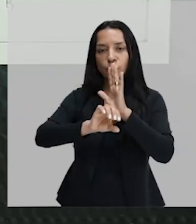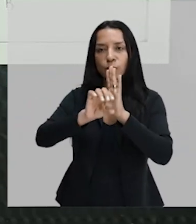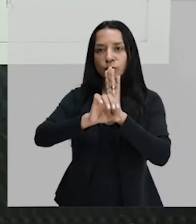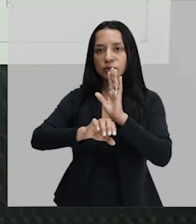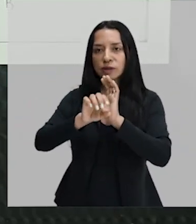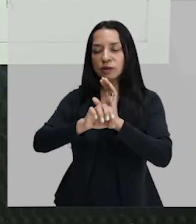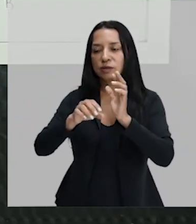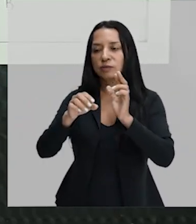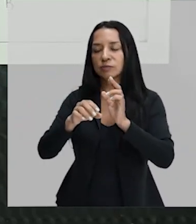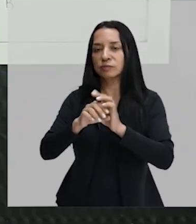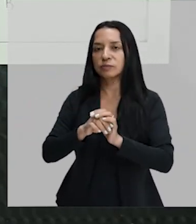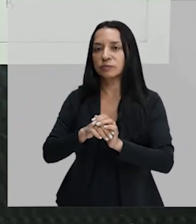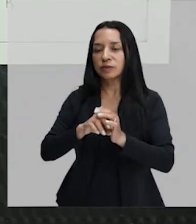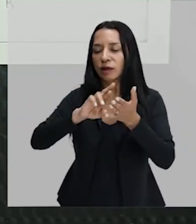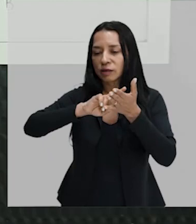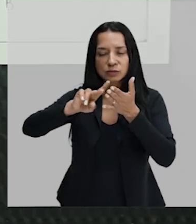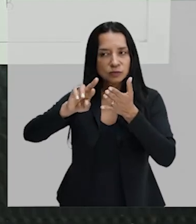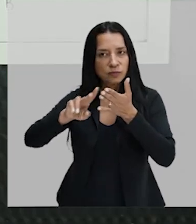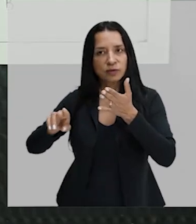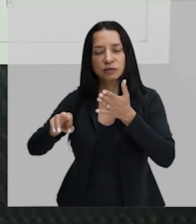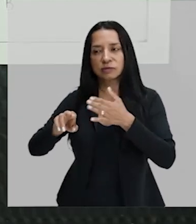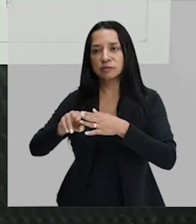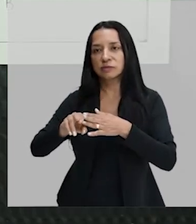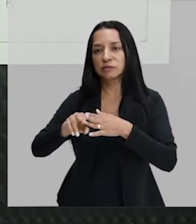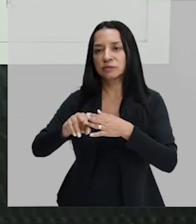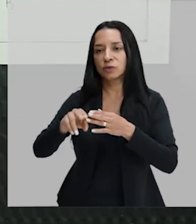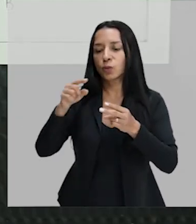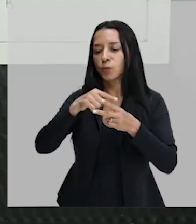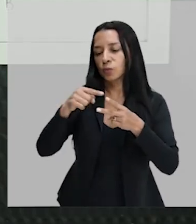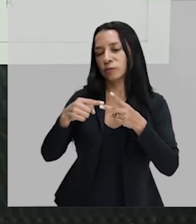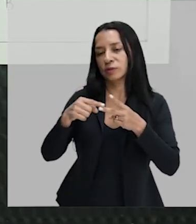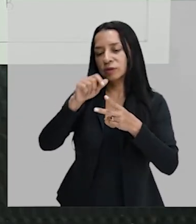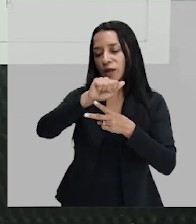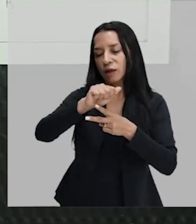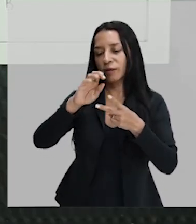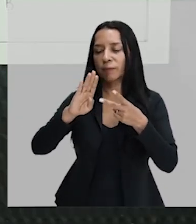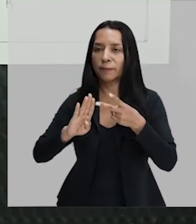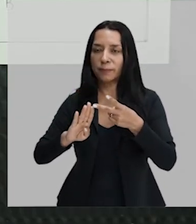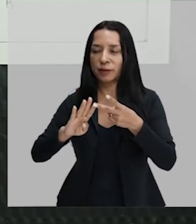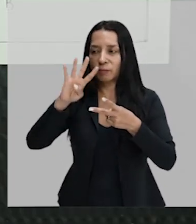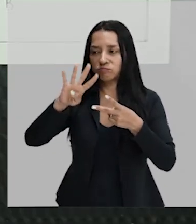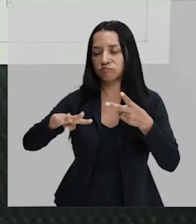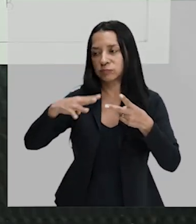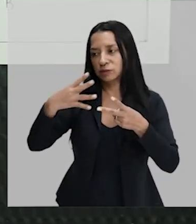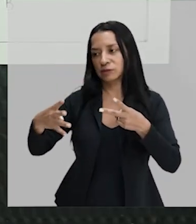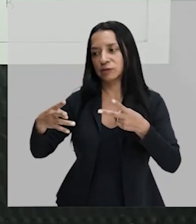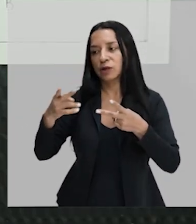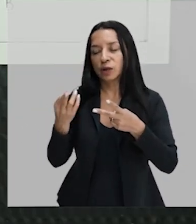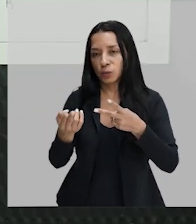A diferença entre duas matrizes A e B de mesma ordem, então a mesma coisa que acontece